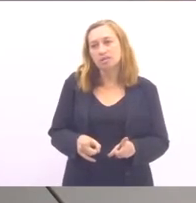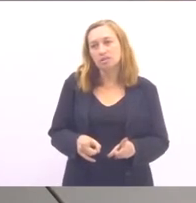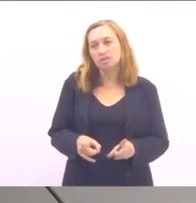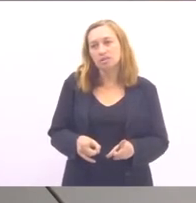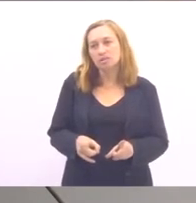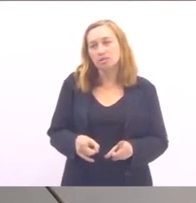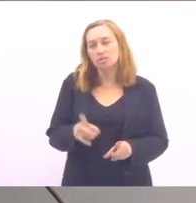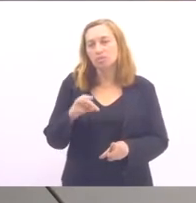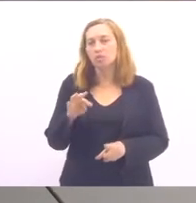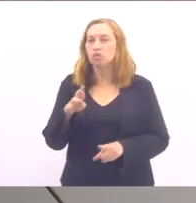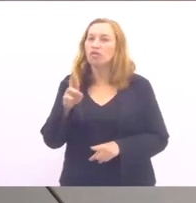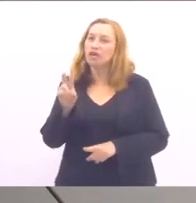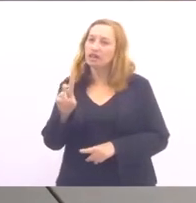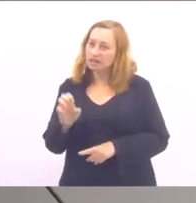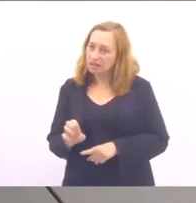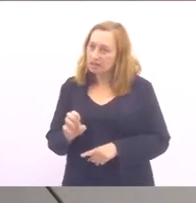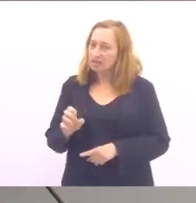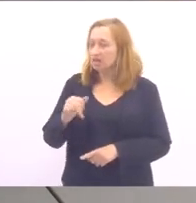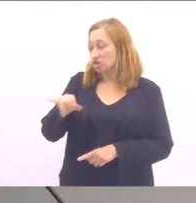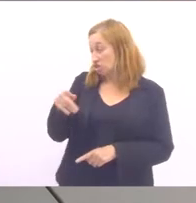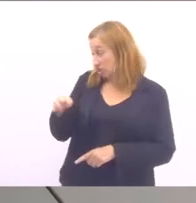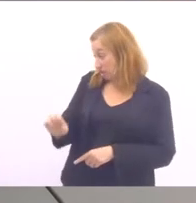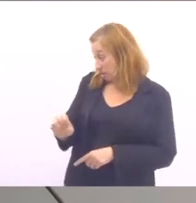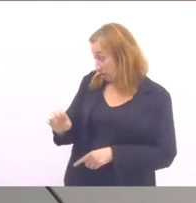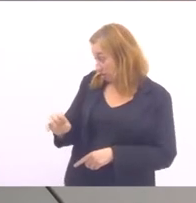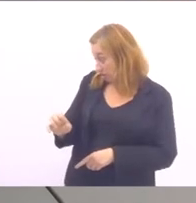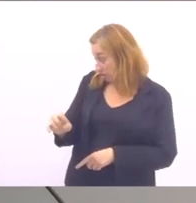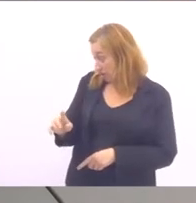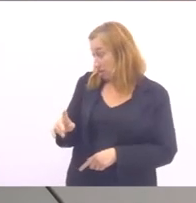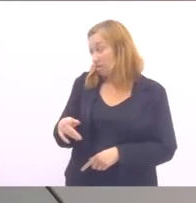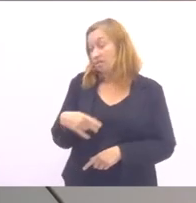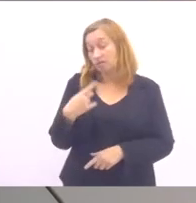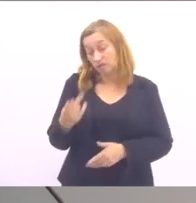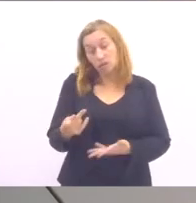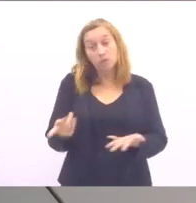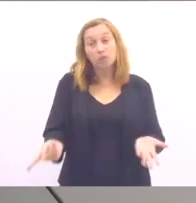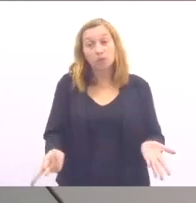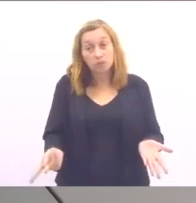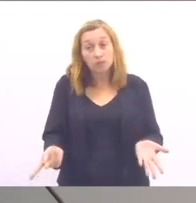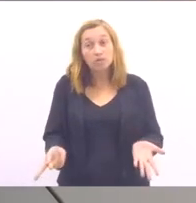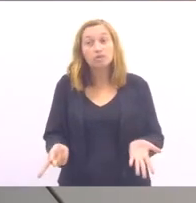pelo que o Montovani e a Jaqueline deram